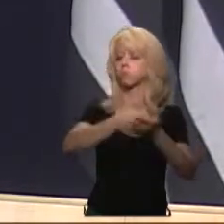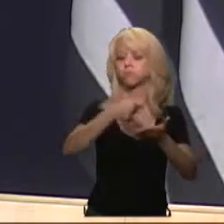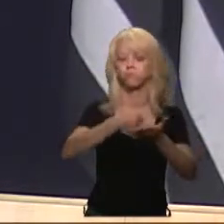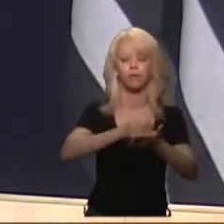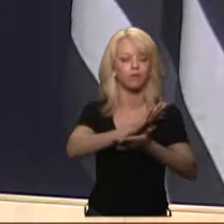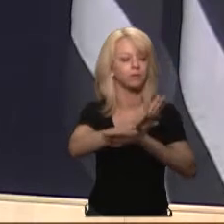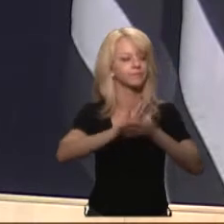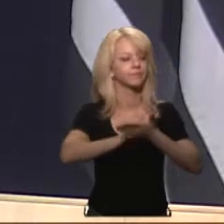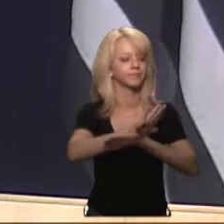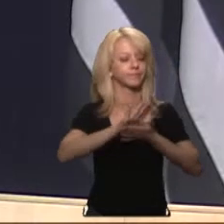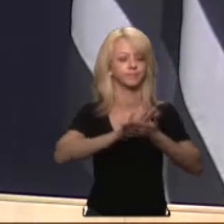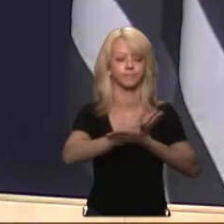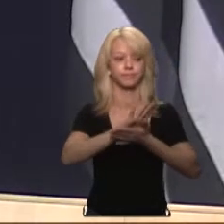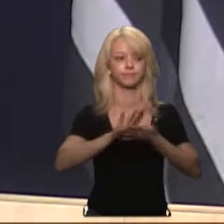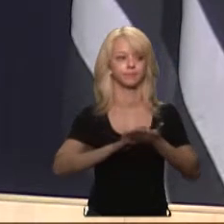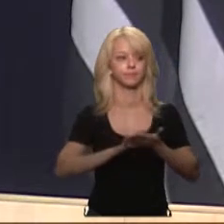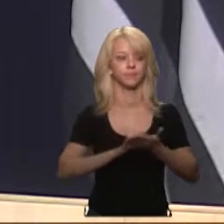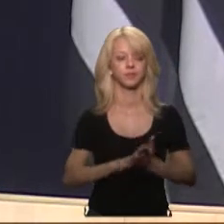aqui.